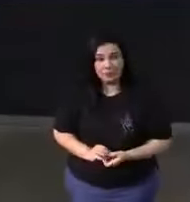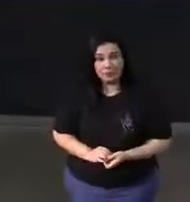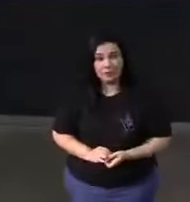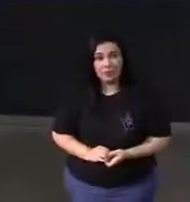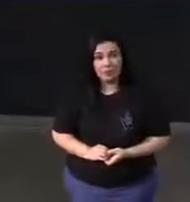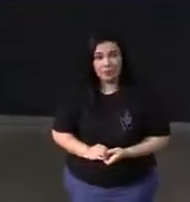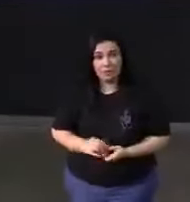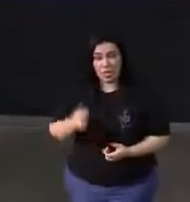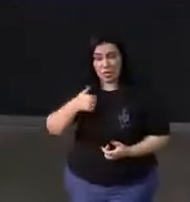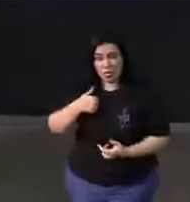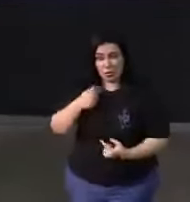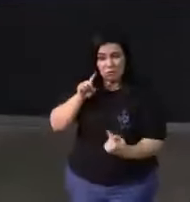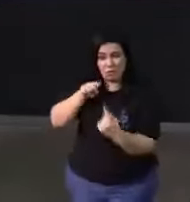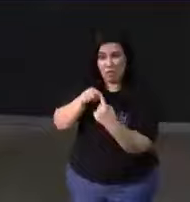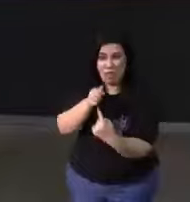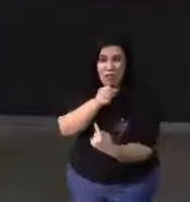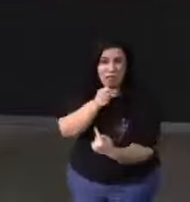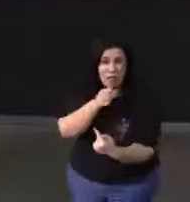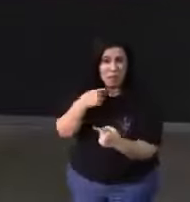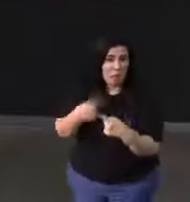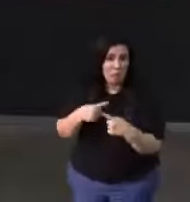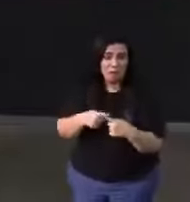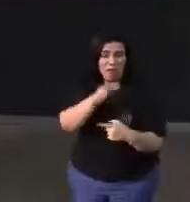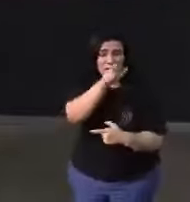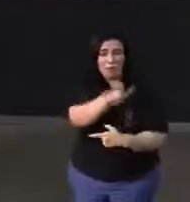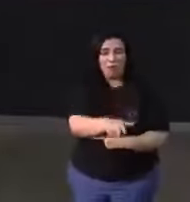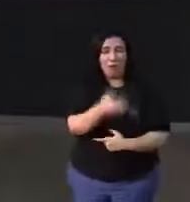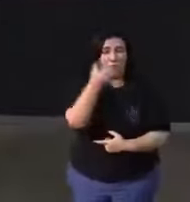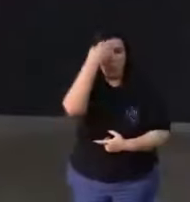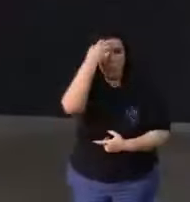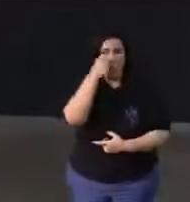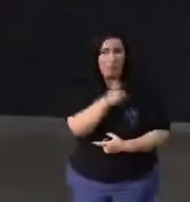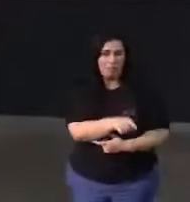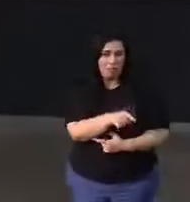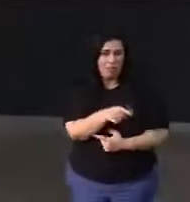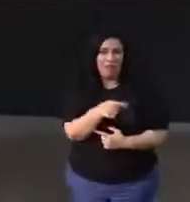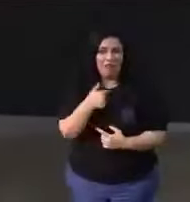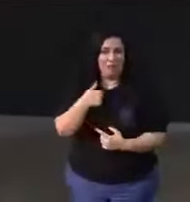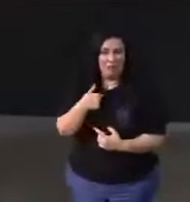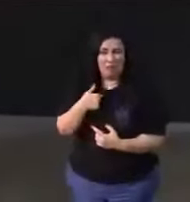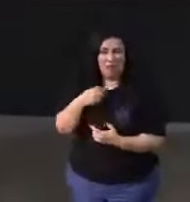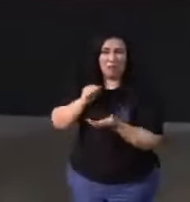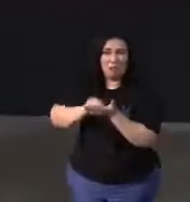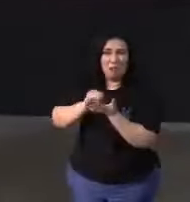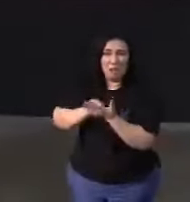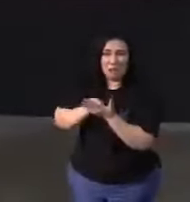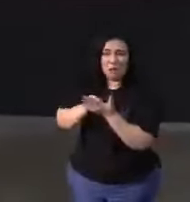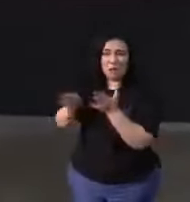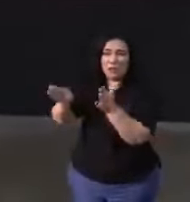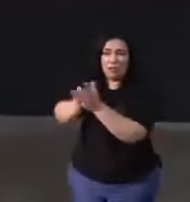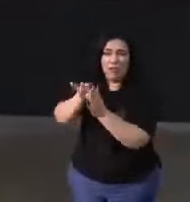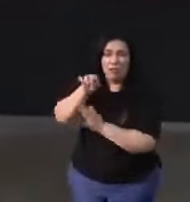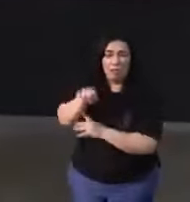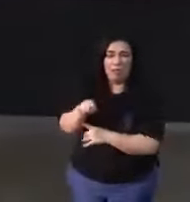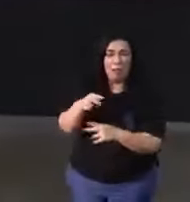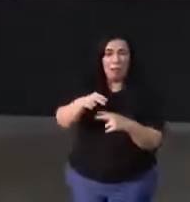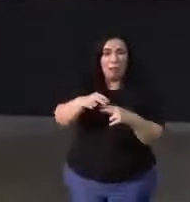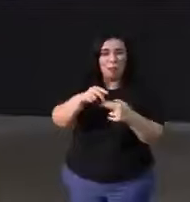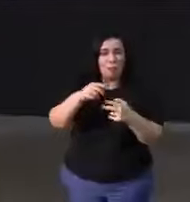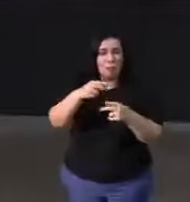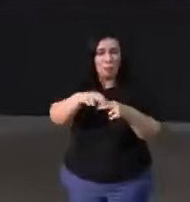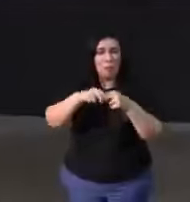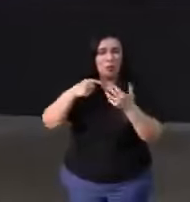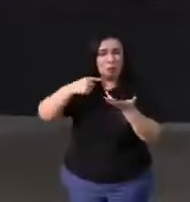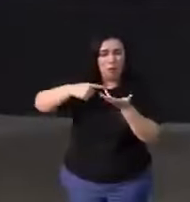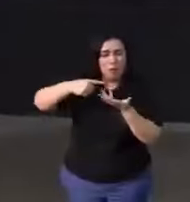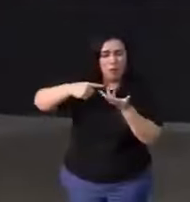Eu não cheguei ainda? Por causa de fulano. Eu não estou lá ainda? Por causa de Beltrano, por causa da